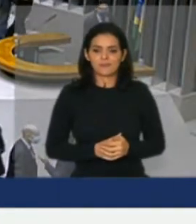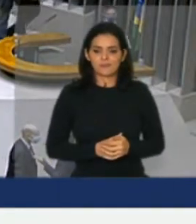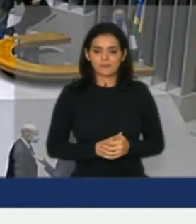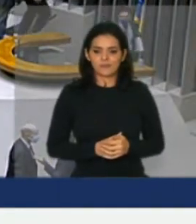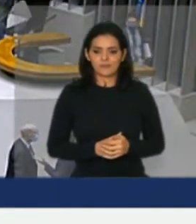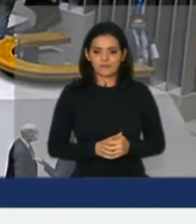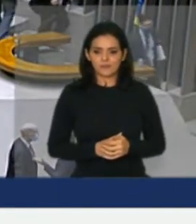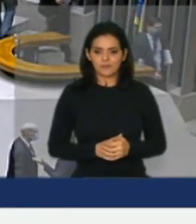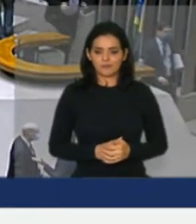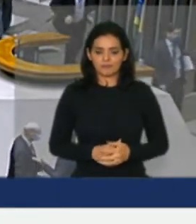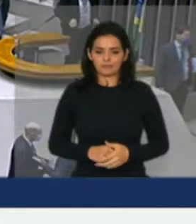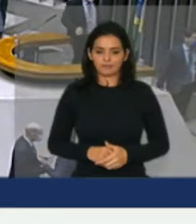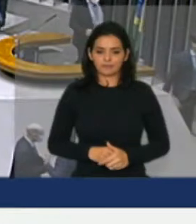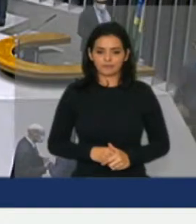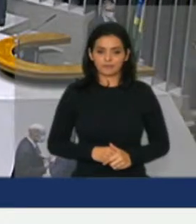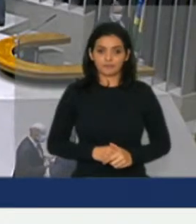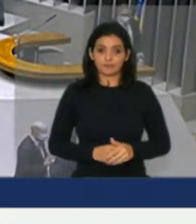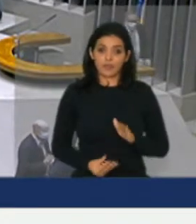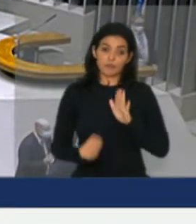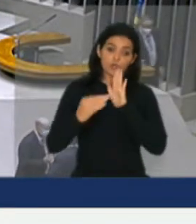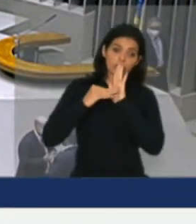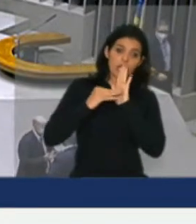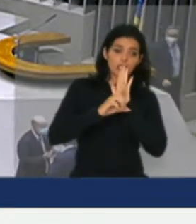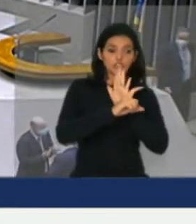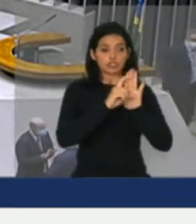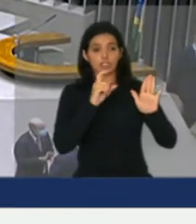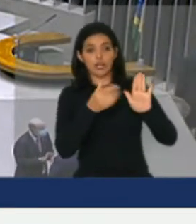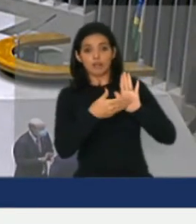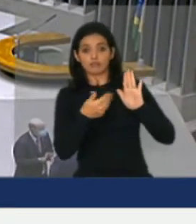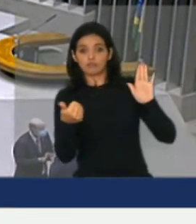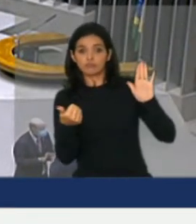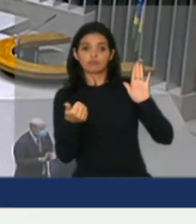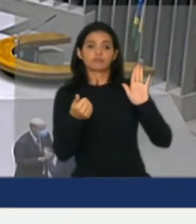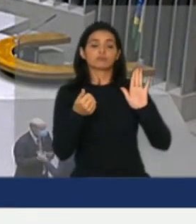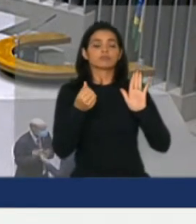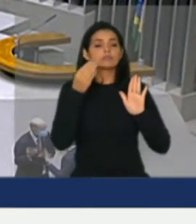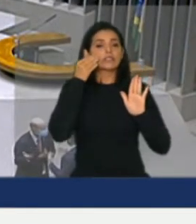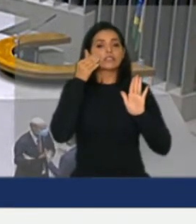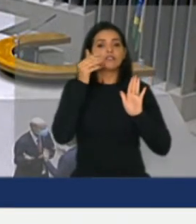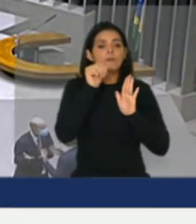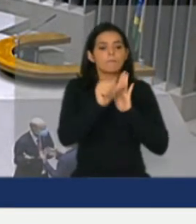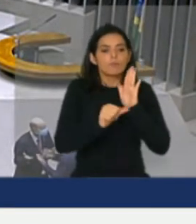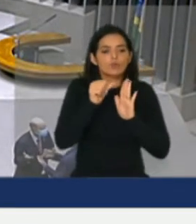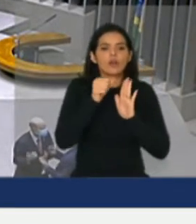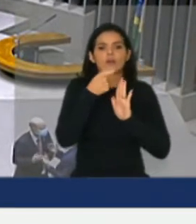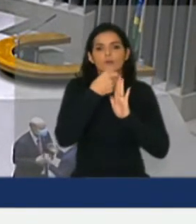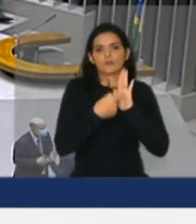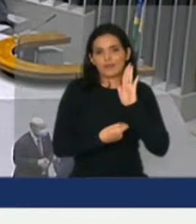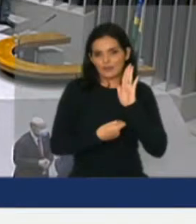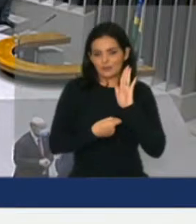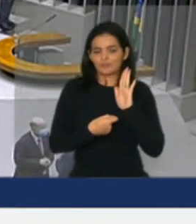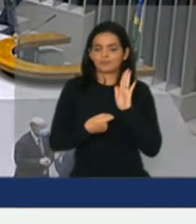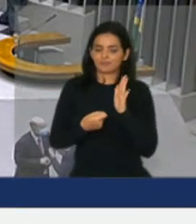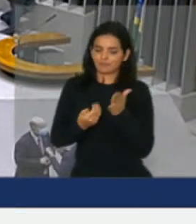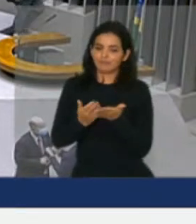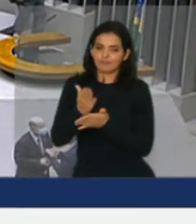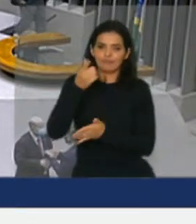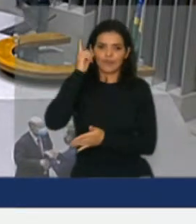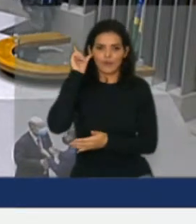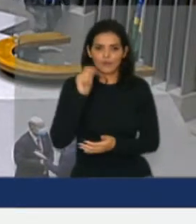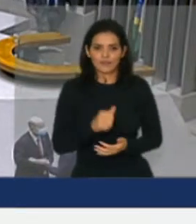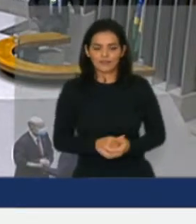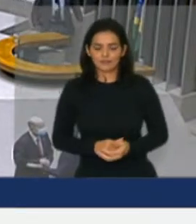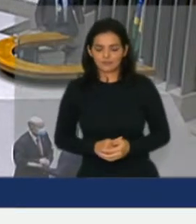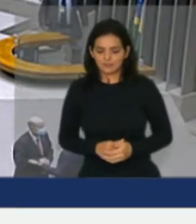trecho, excluir outro, enfim, as tentativas de alterar o texto base aprovado ontem dessa